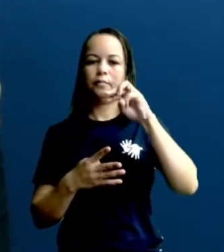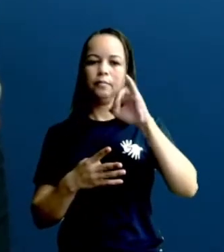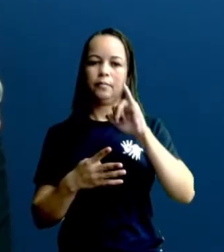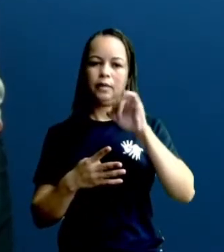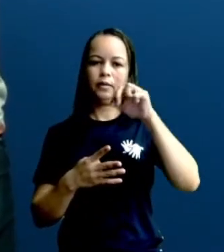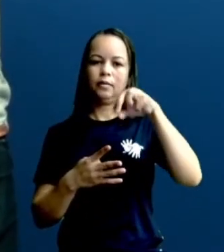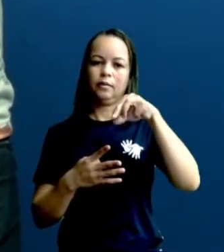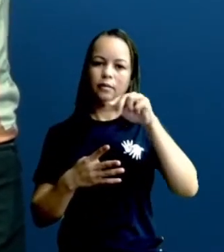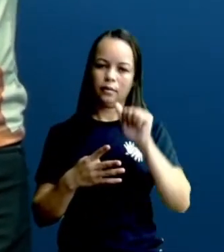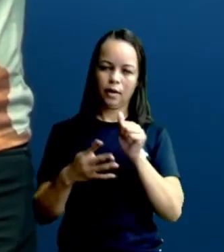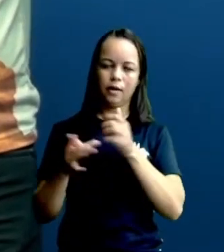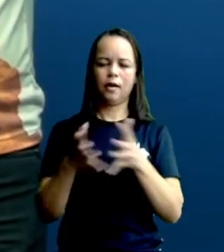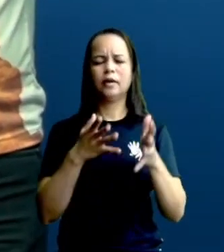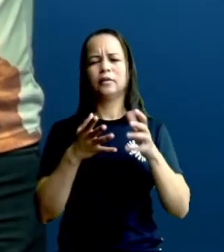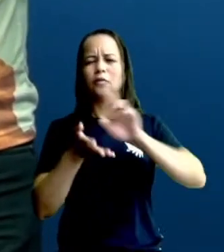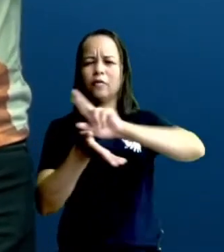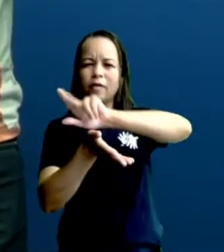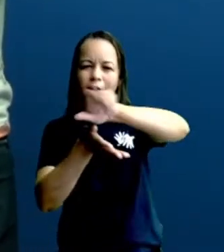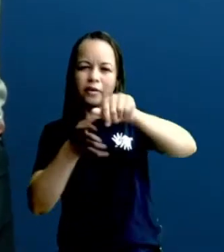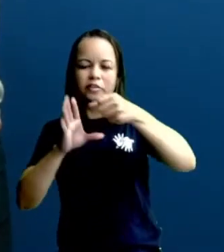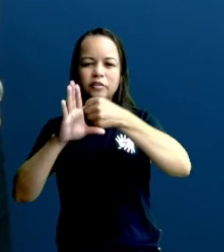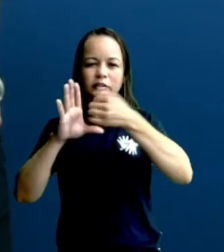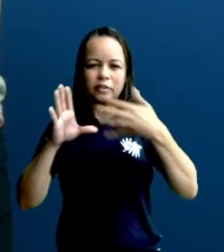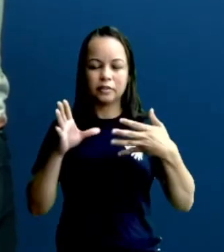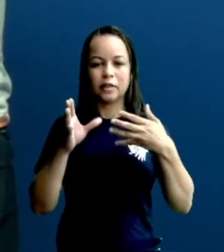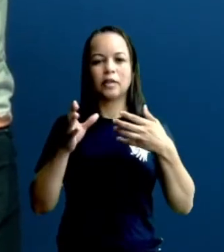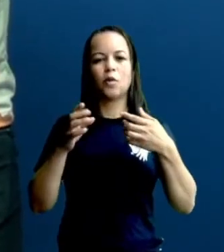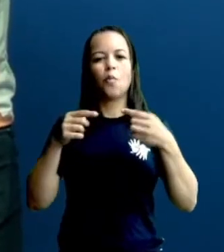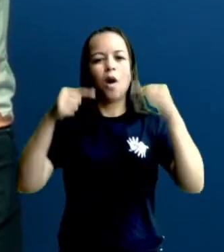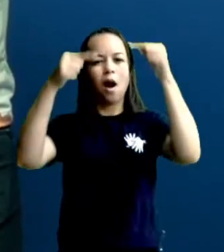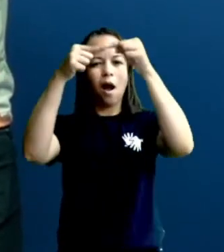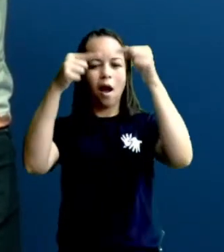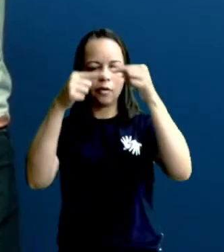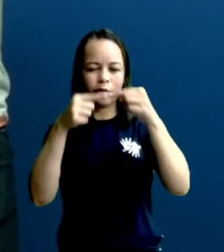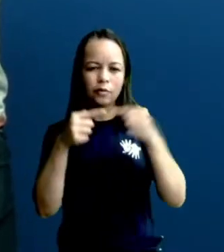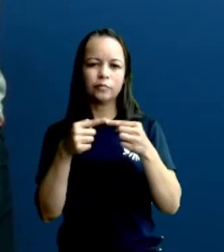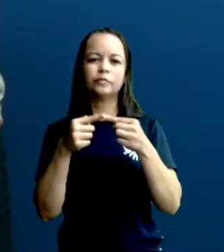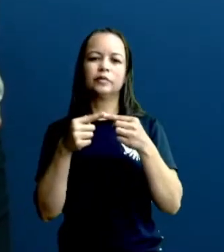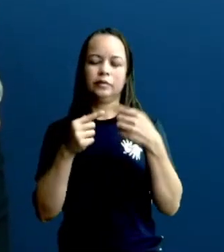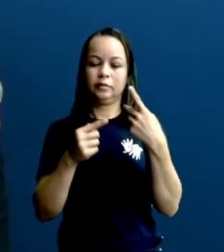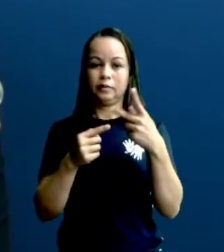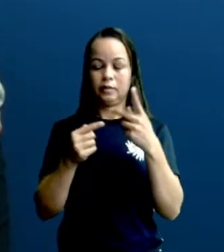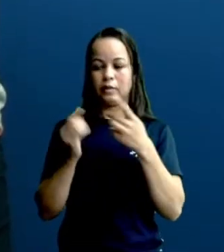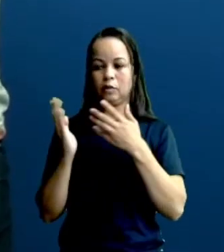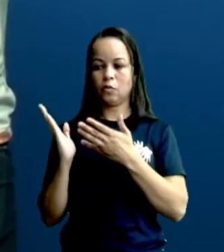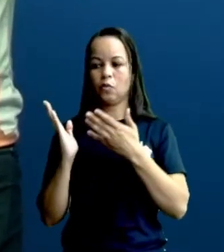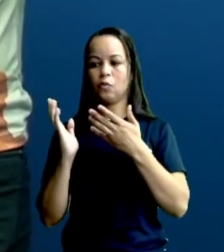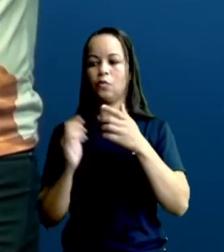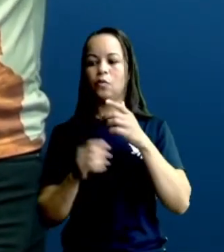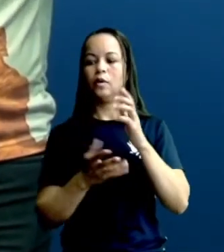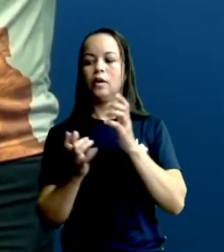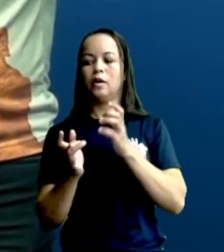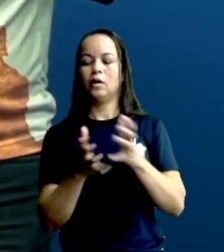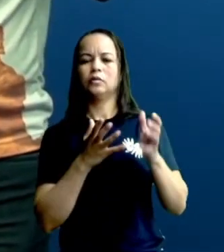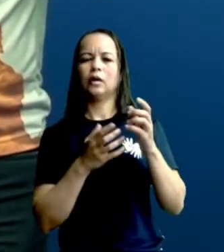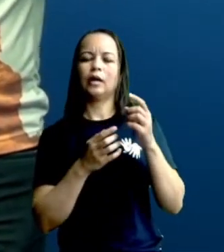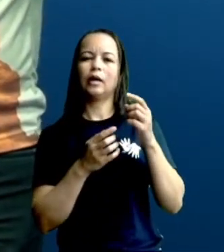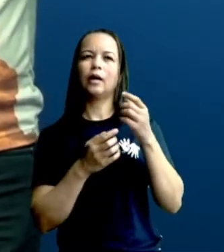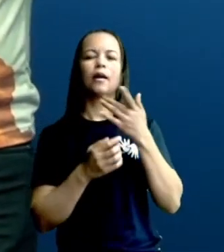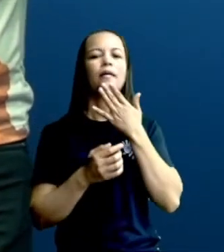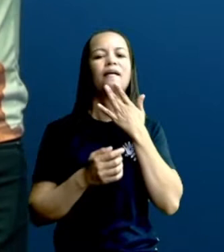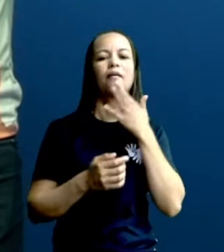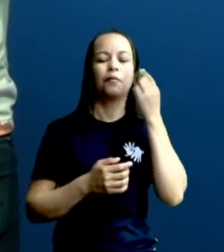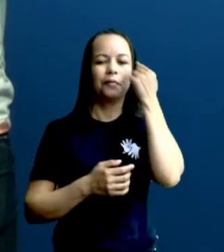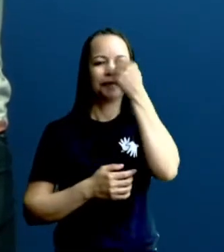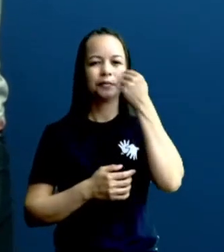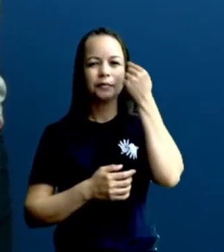trarão diversas características. Então, uma certa combinação de nucleotídeos pode dar um gene para a cor dos olhos,